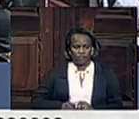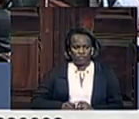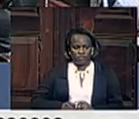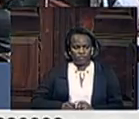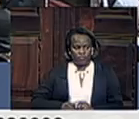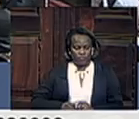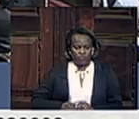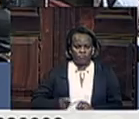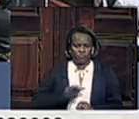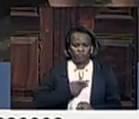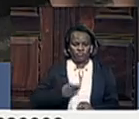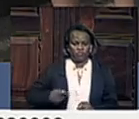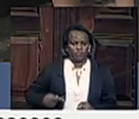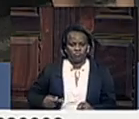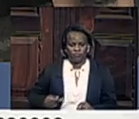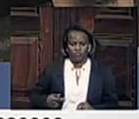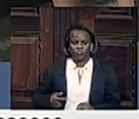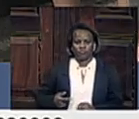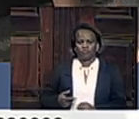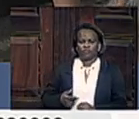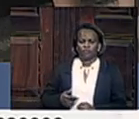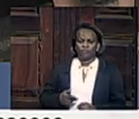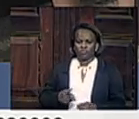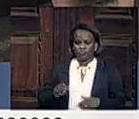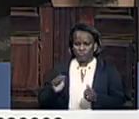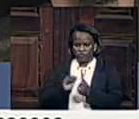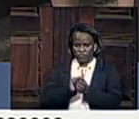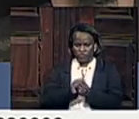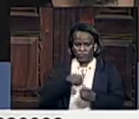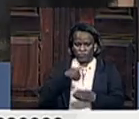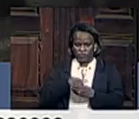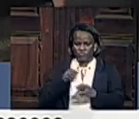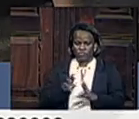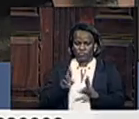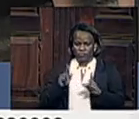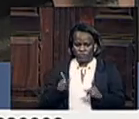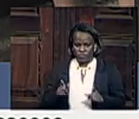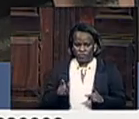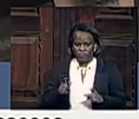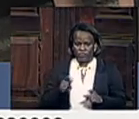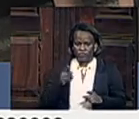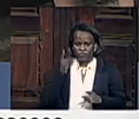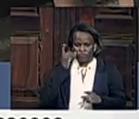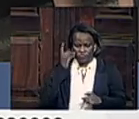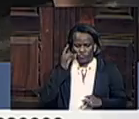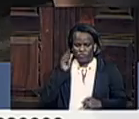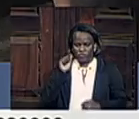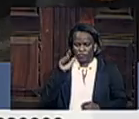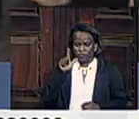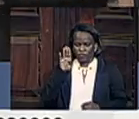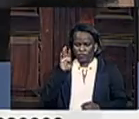Senhor presidente, acompanhar o voto divergente do deputado Edson Albertazzi,